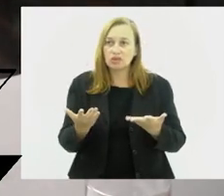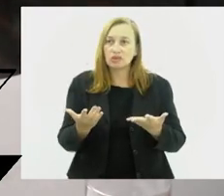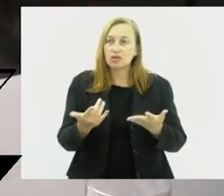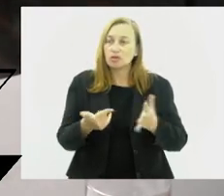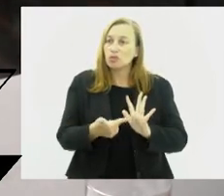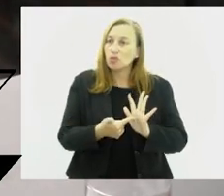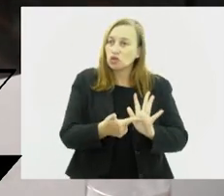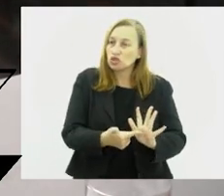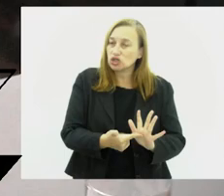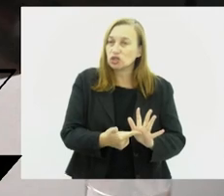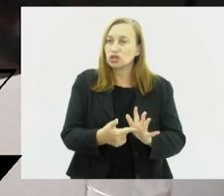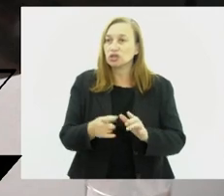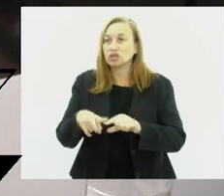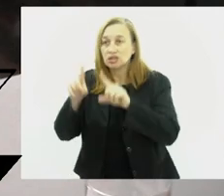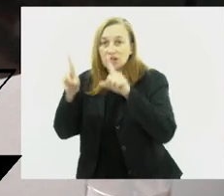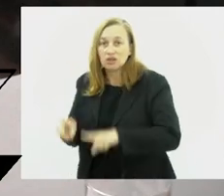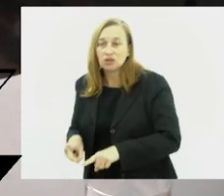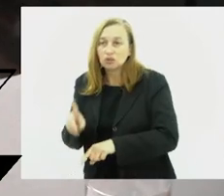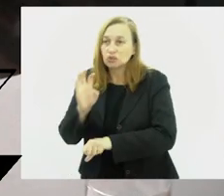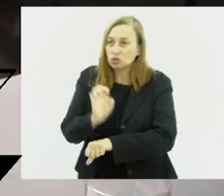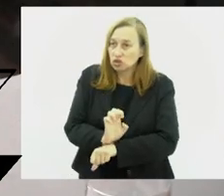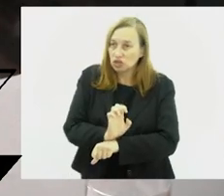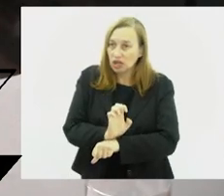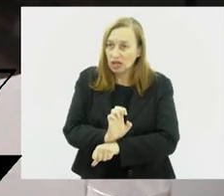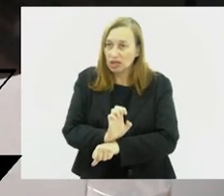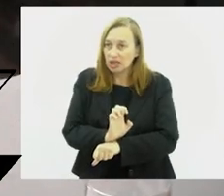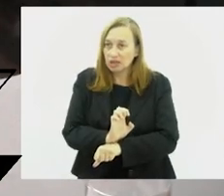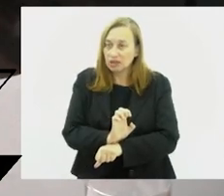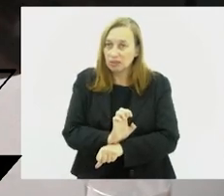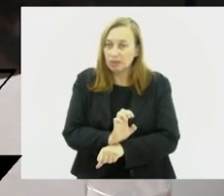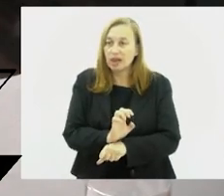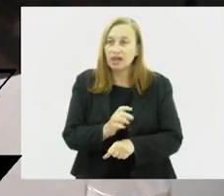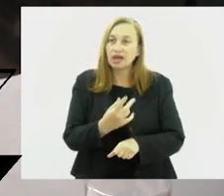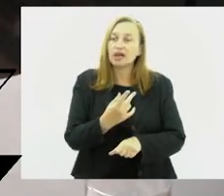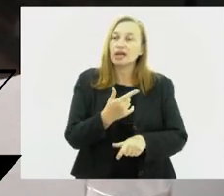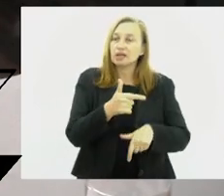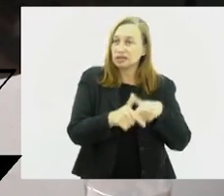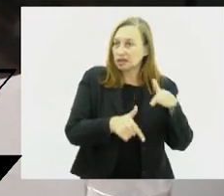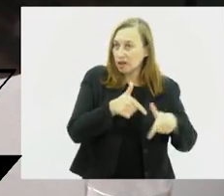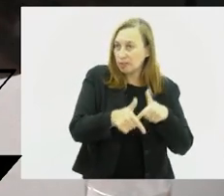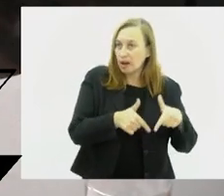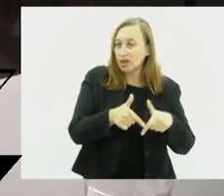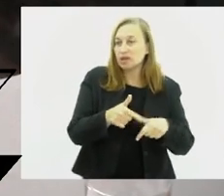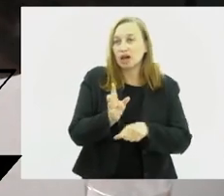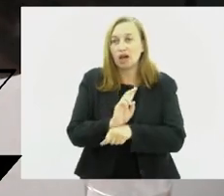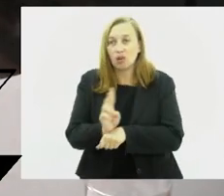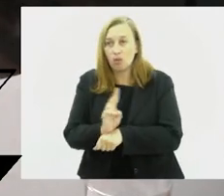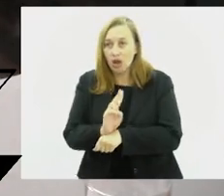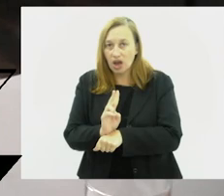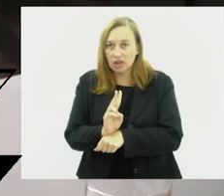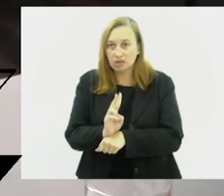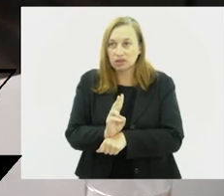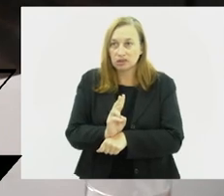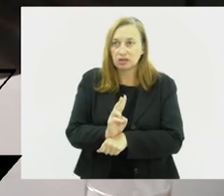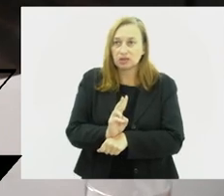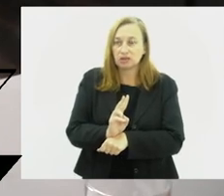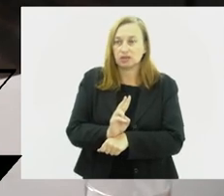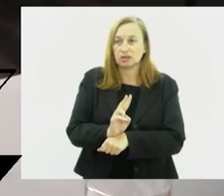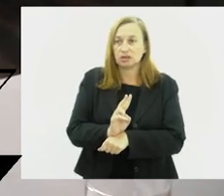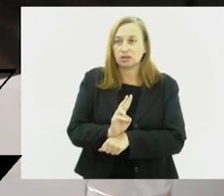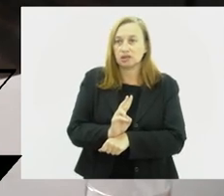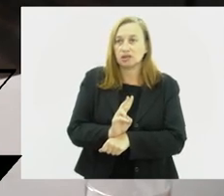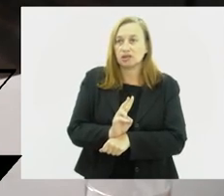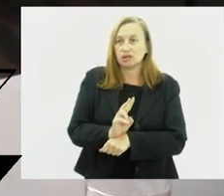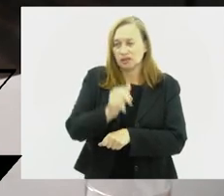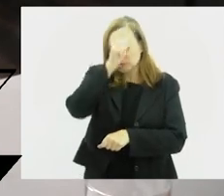destacando servidores do Estado para essa finalidade, considerando que a Guarda Municipal, me parece que existiria, sim, uma